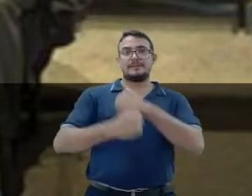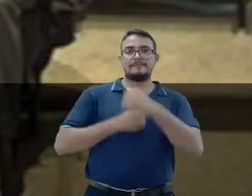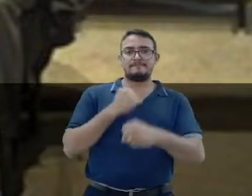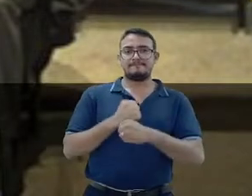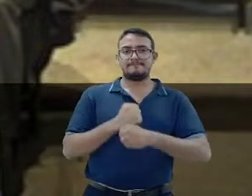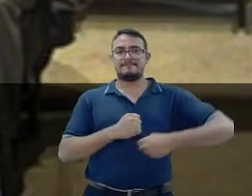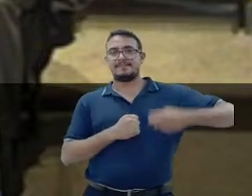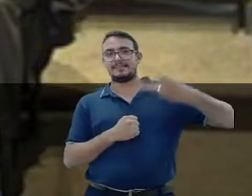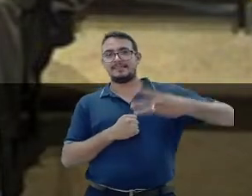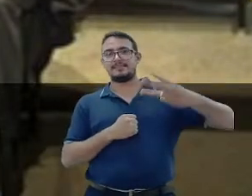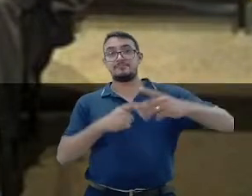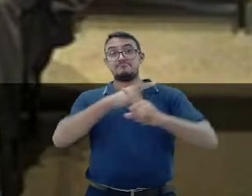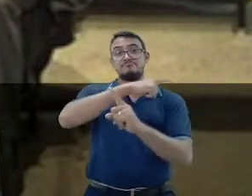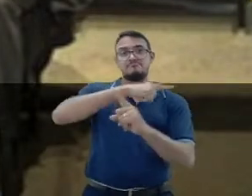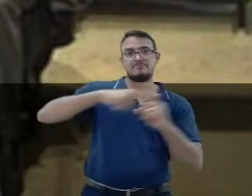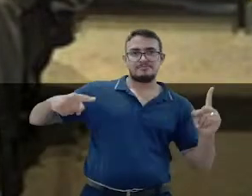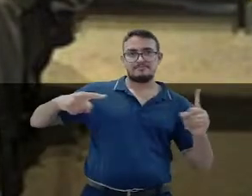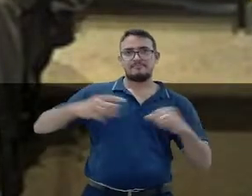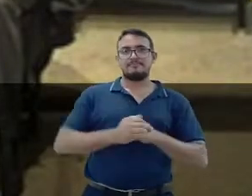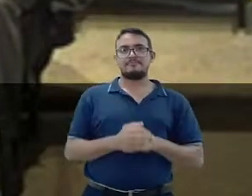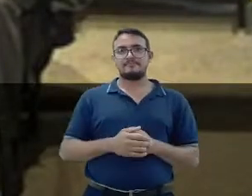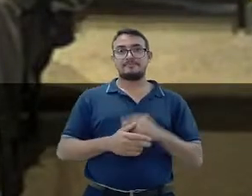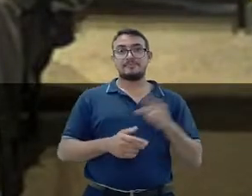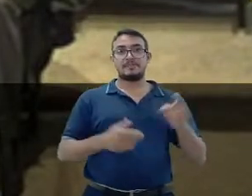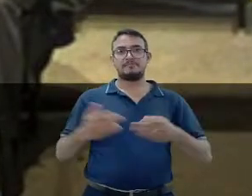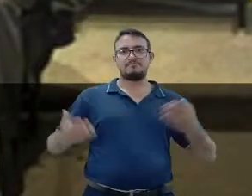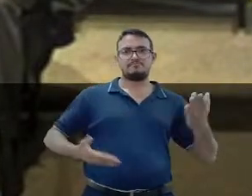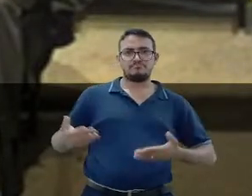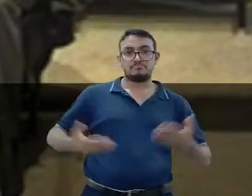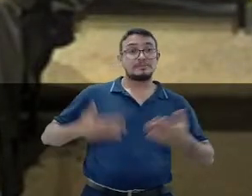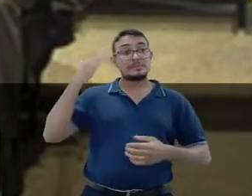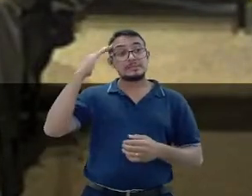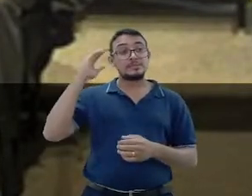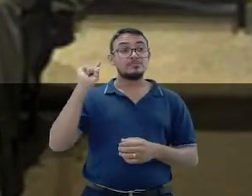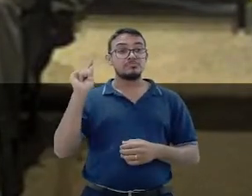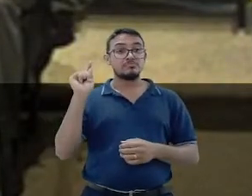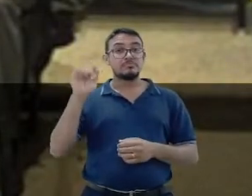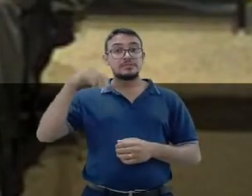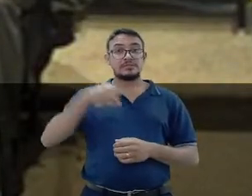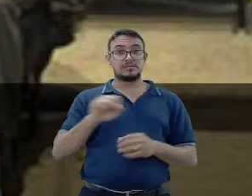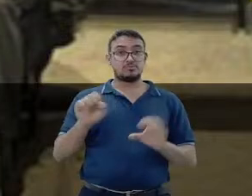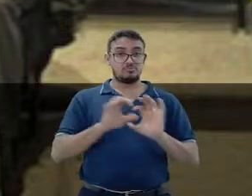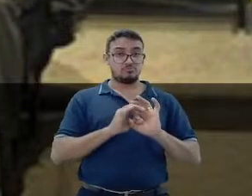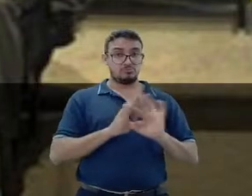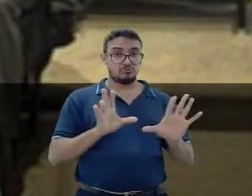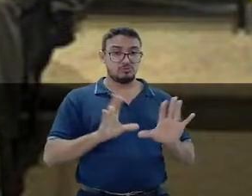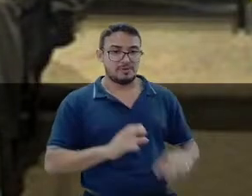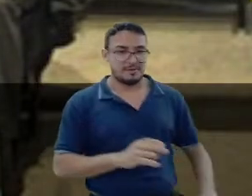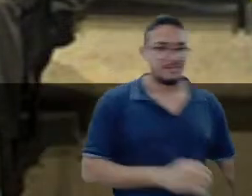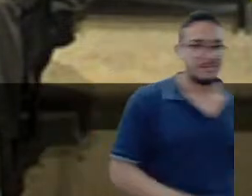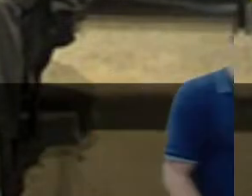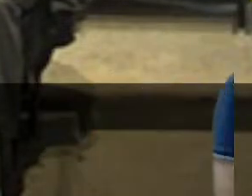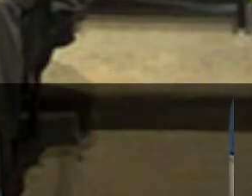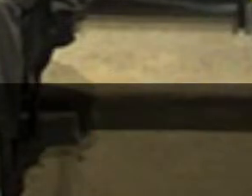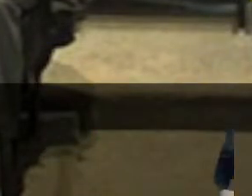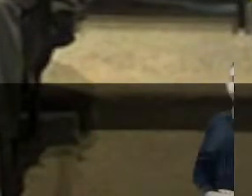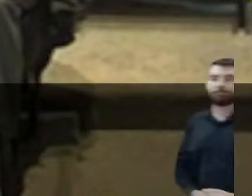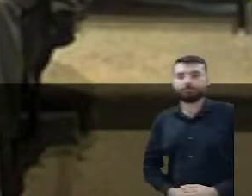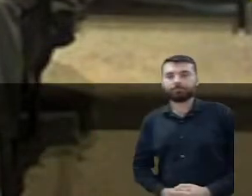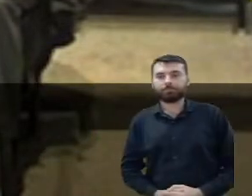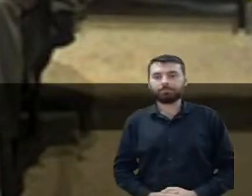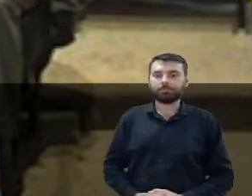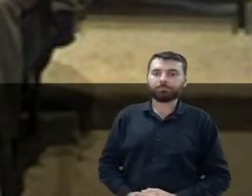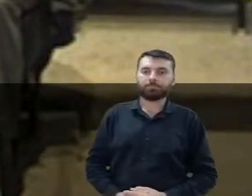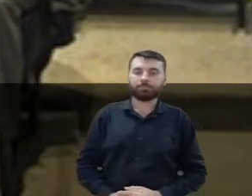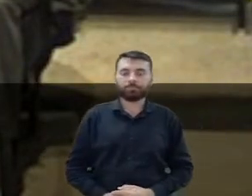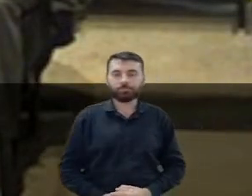3 anos e meio. Olha, se a empregadora entende, então, que o INSS deu alta e ela deveria trabalhar, então deveria ter deixado ela trabalhar.